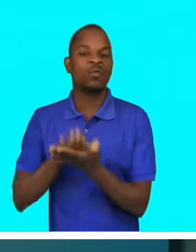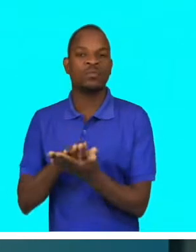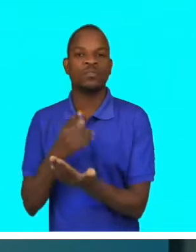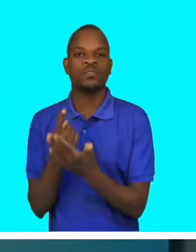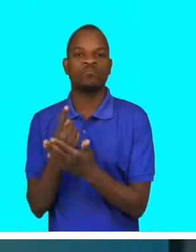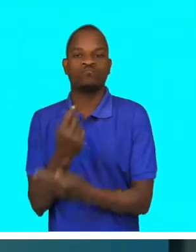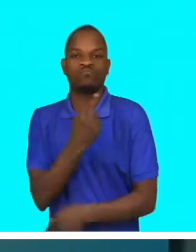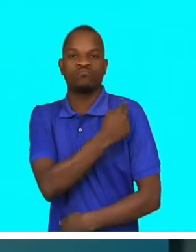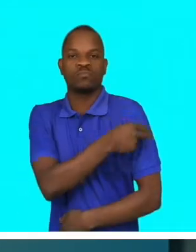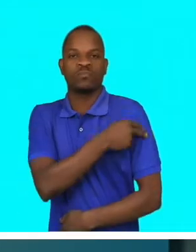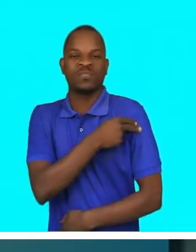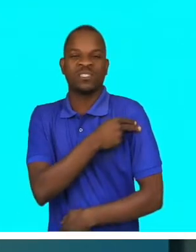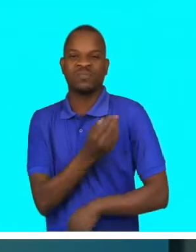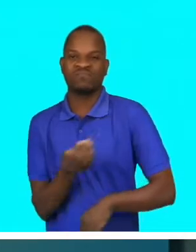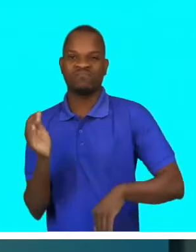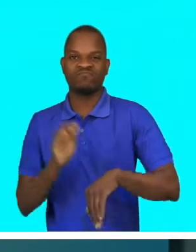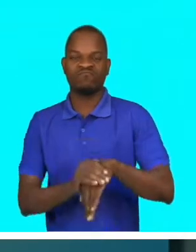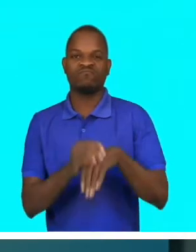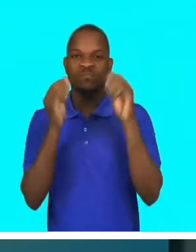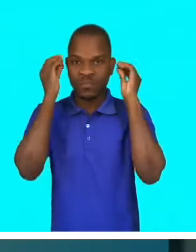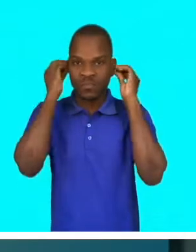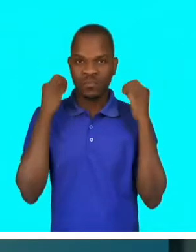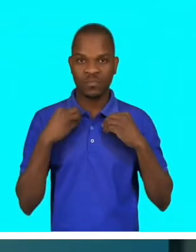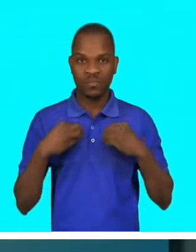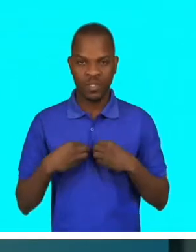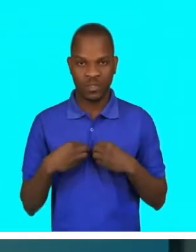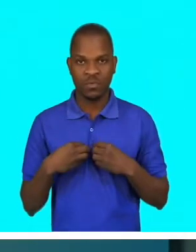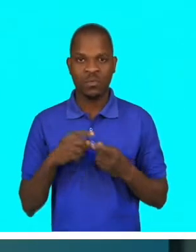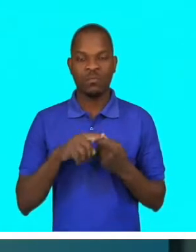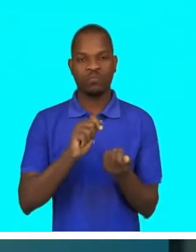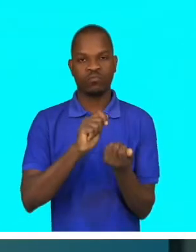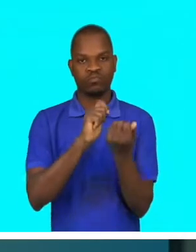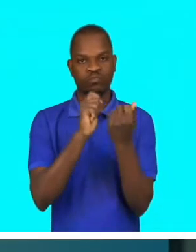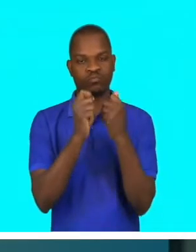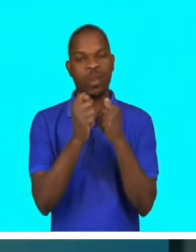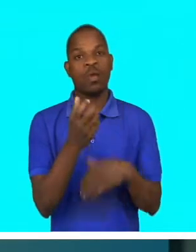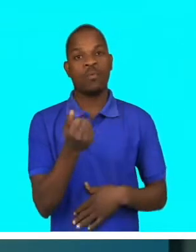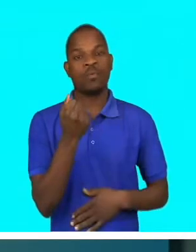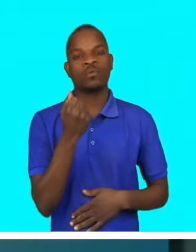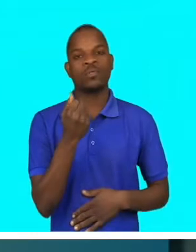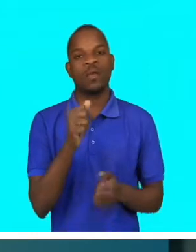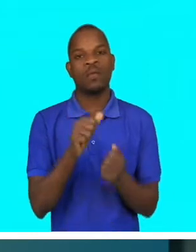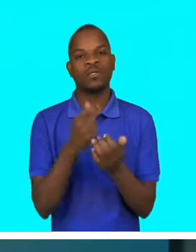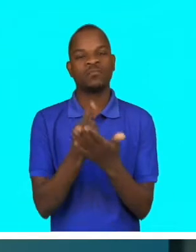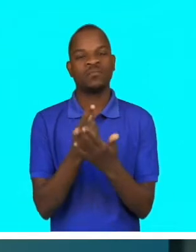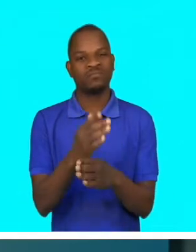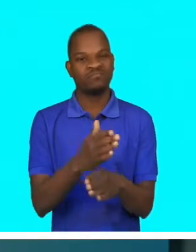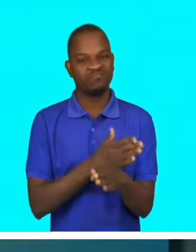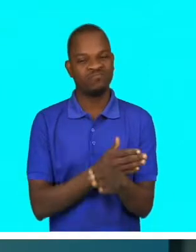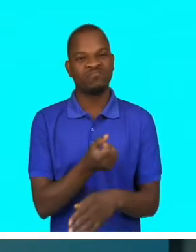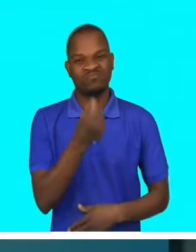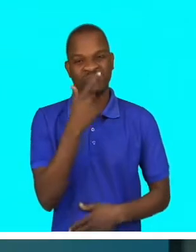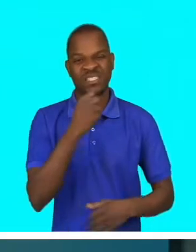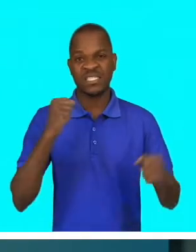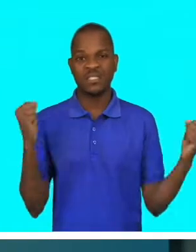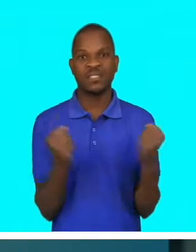doutorino, para ver o grau desta surdez, para ver se ela é reversível. E, na maior parte das vezes, é reversível se o tratamento for feito